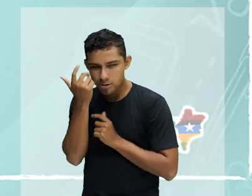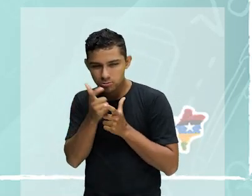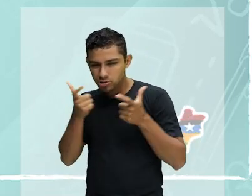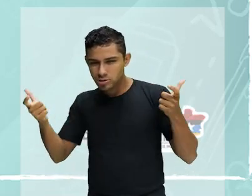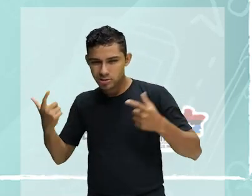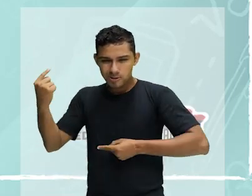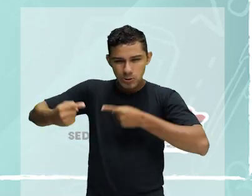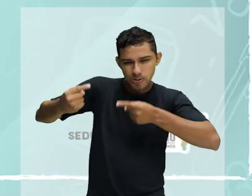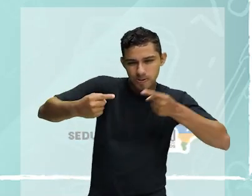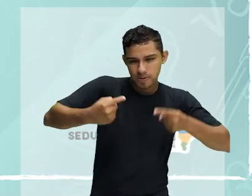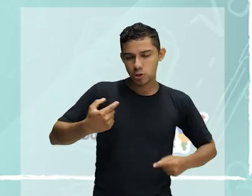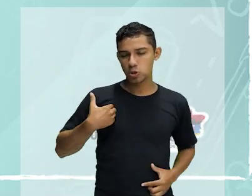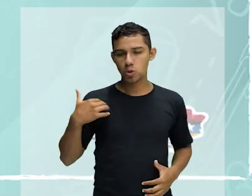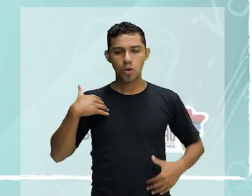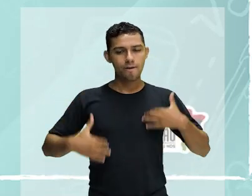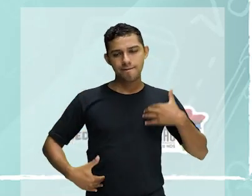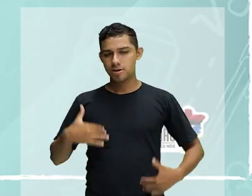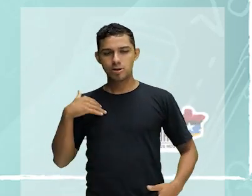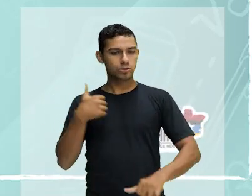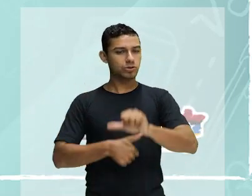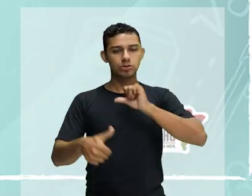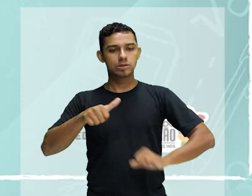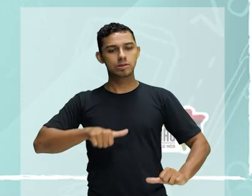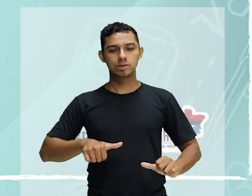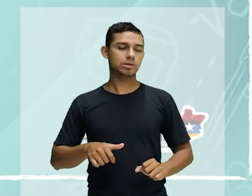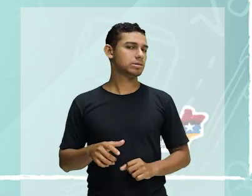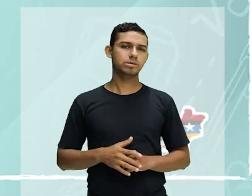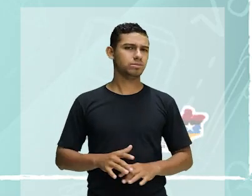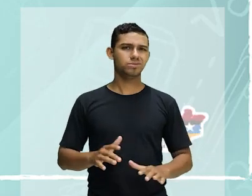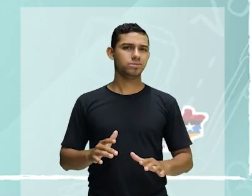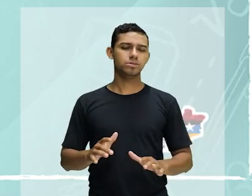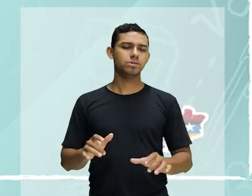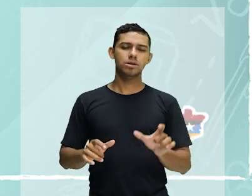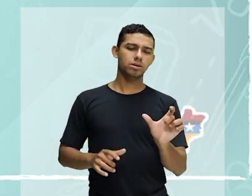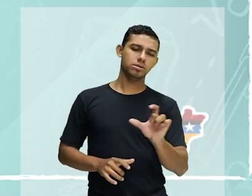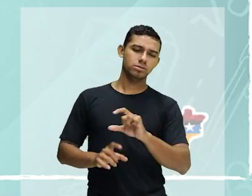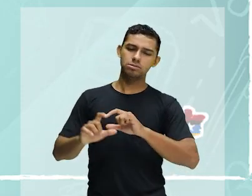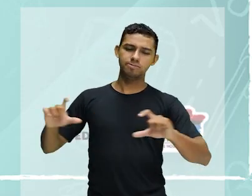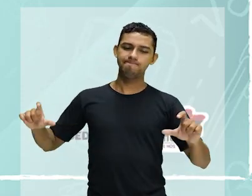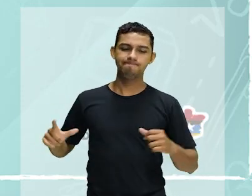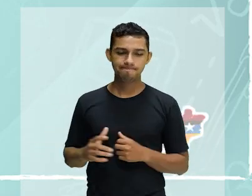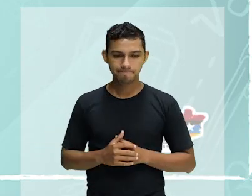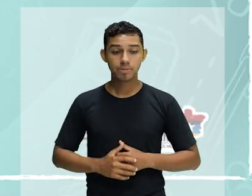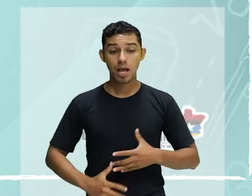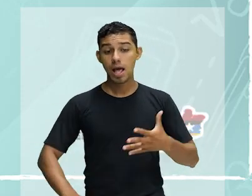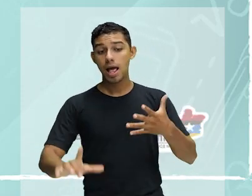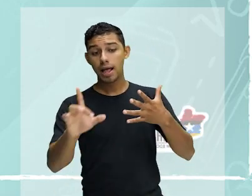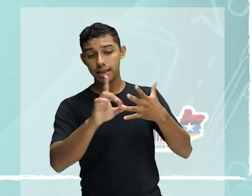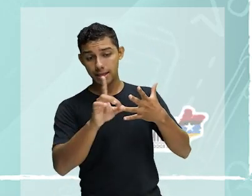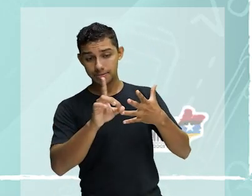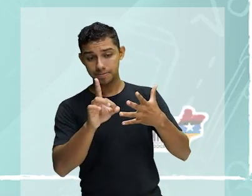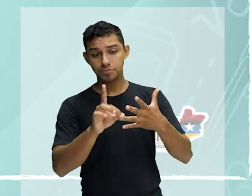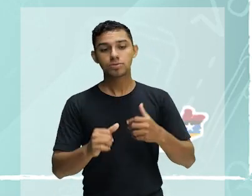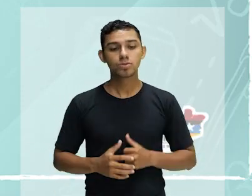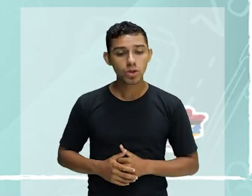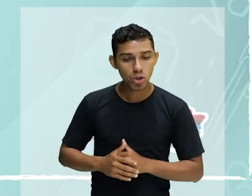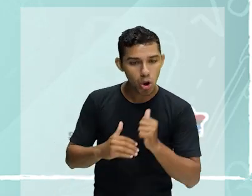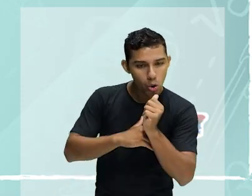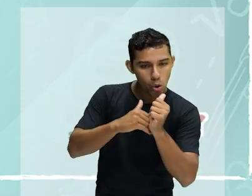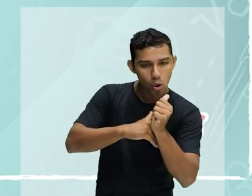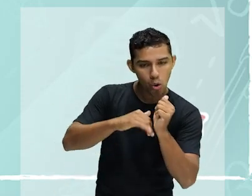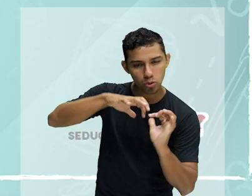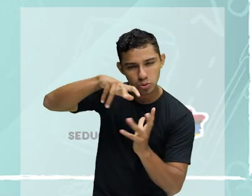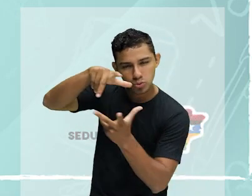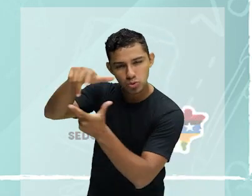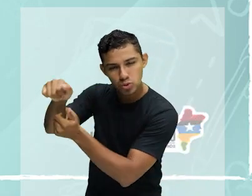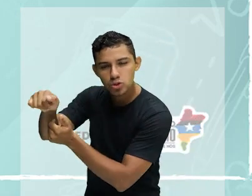que não altere a fisiologia do desempenho esportivo? Não, está tudo bem bonitinho aí. O Código Mundial Antidoping, publicado pela